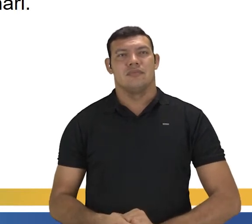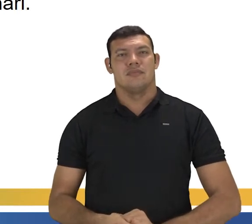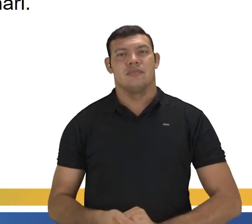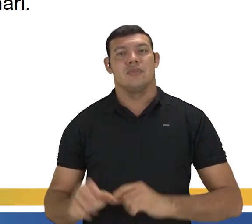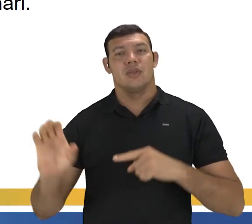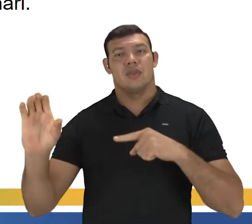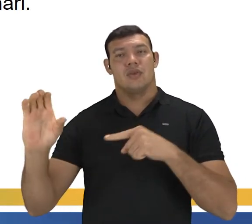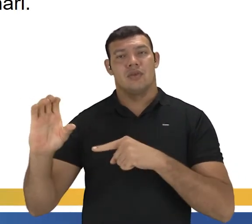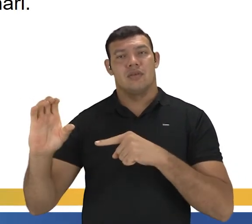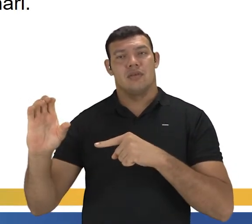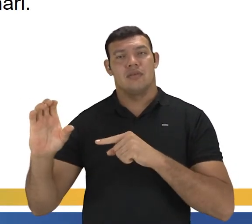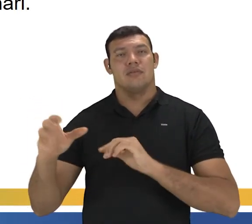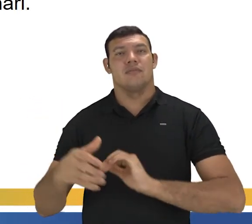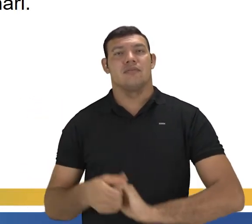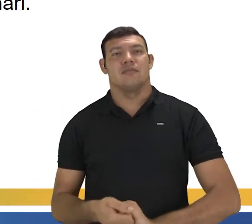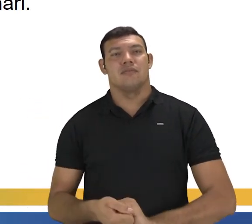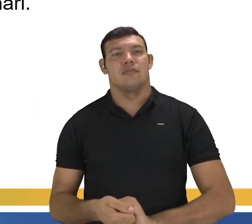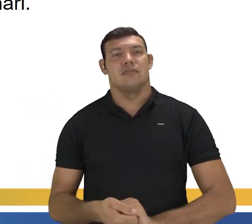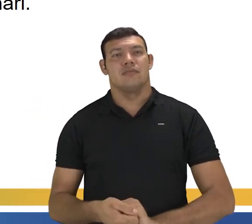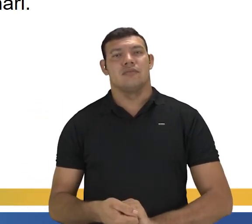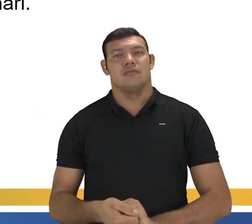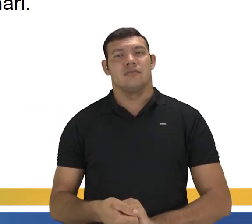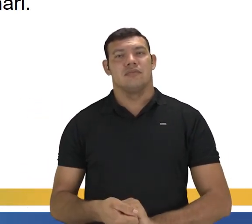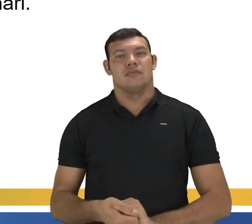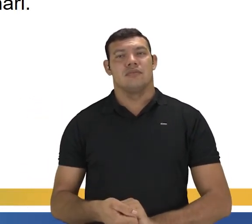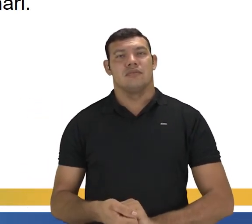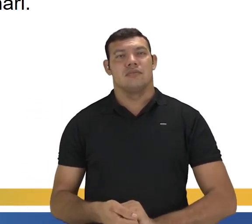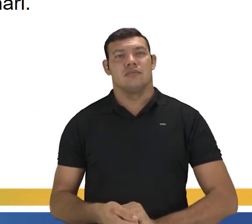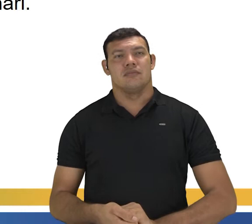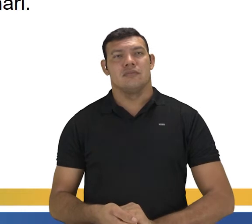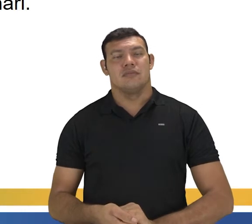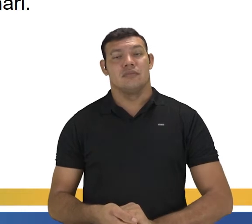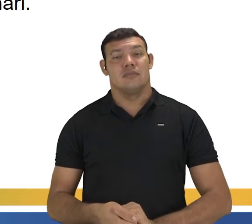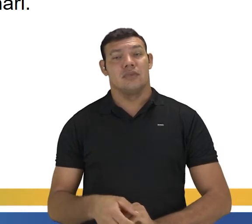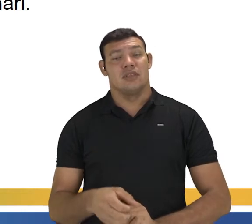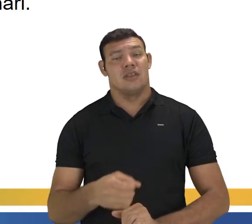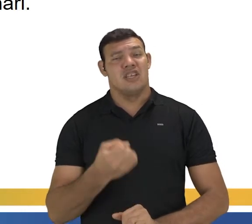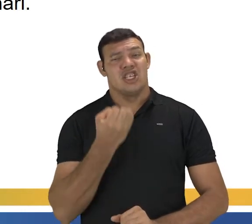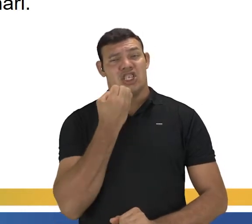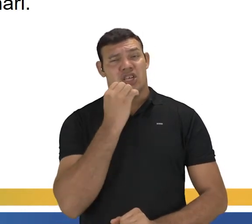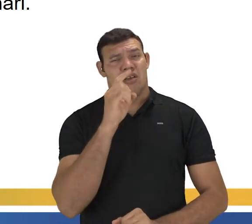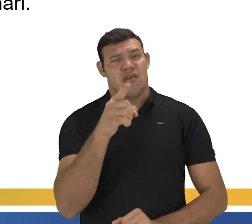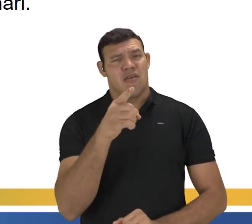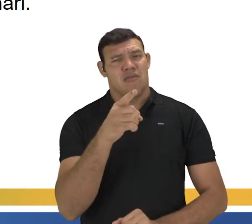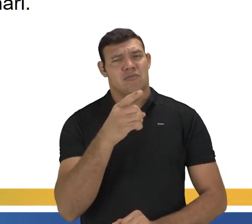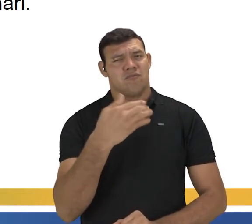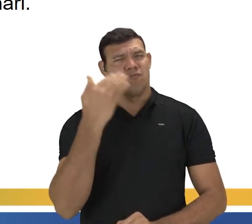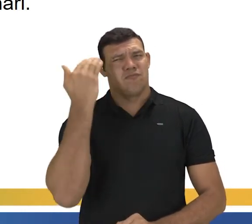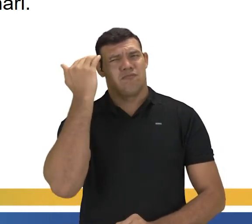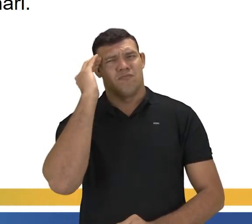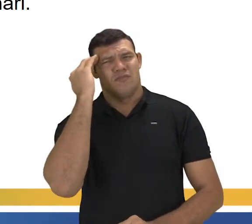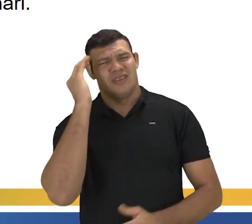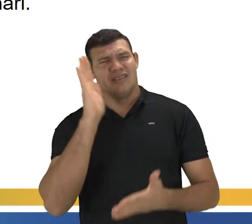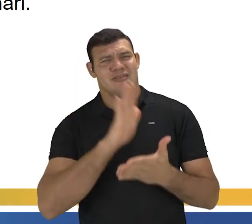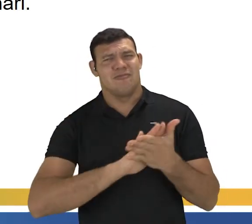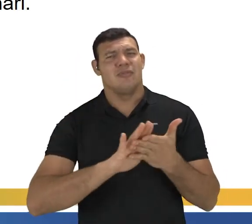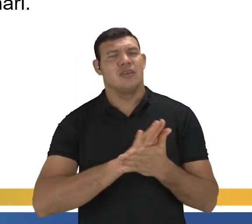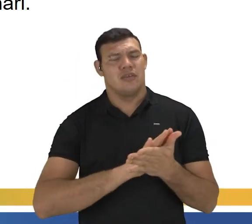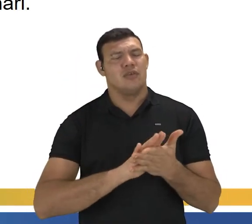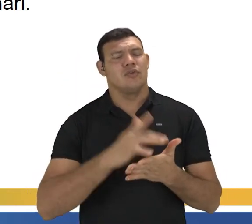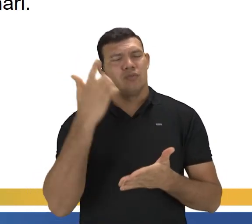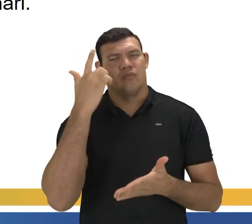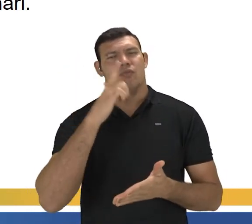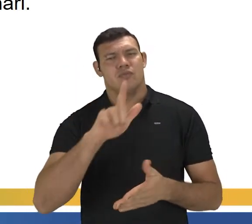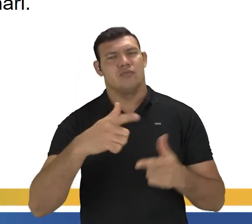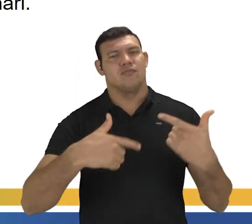me your love god love se você não ouvir não me over você teria